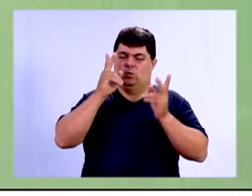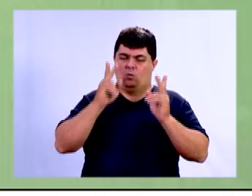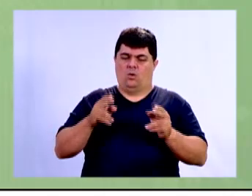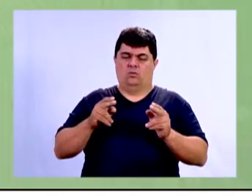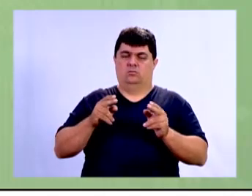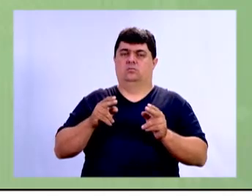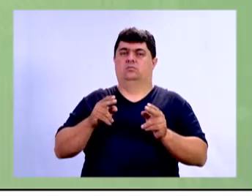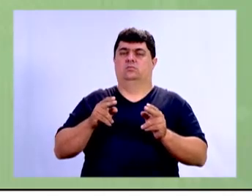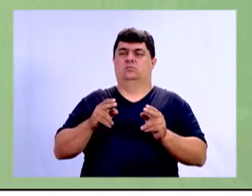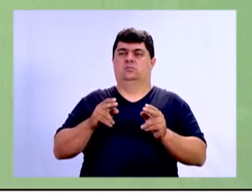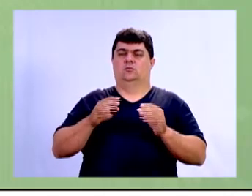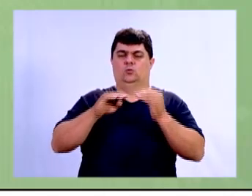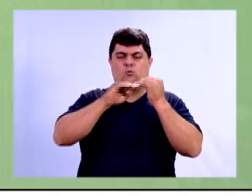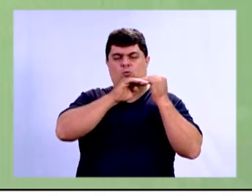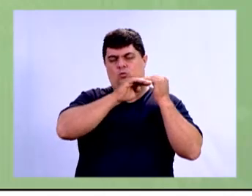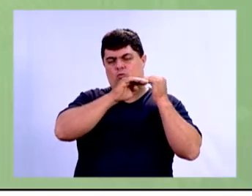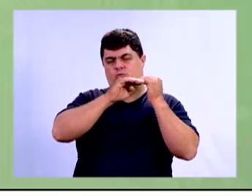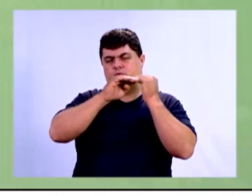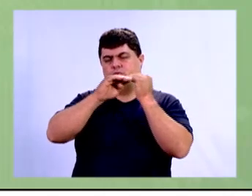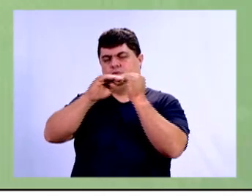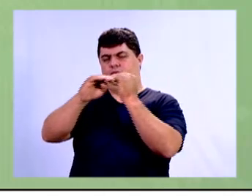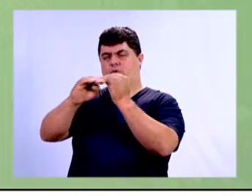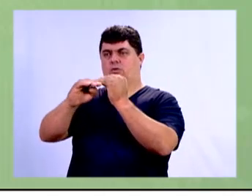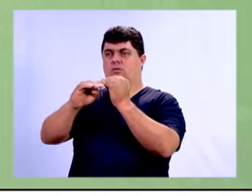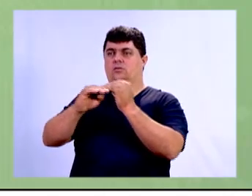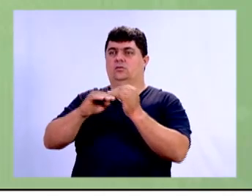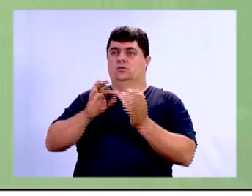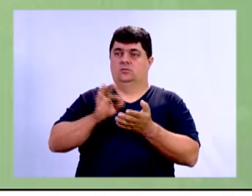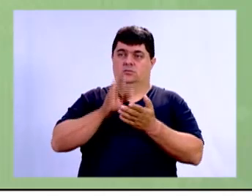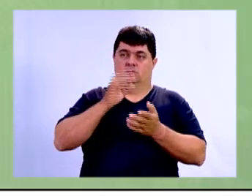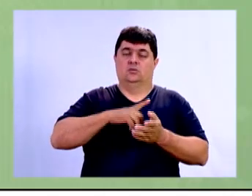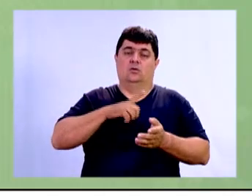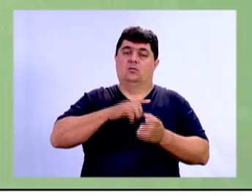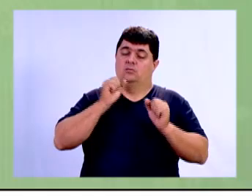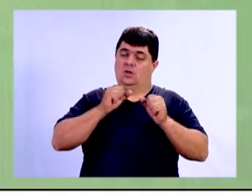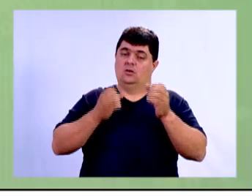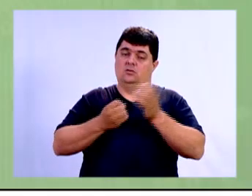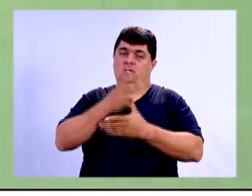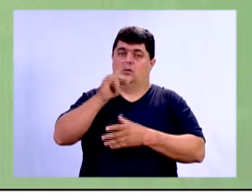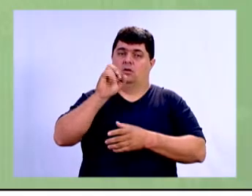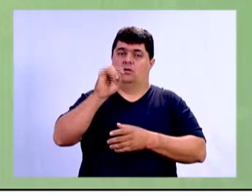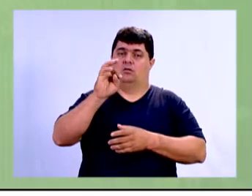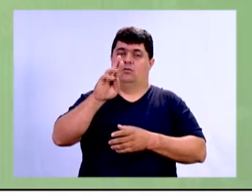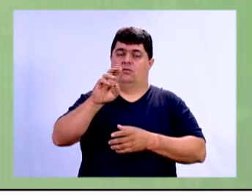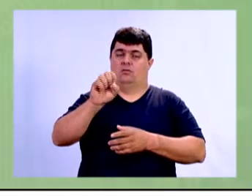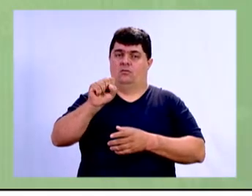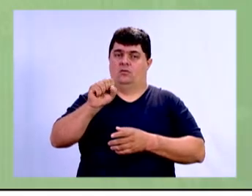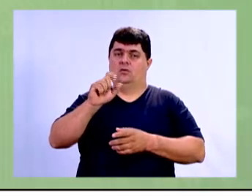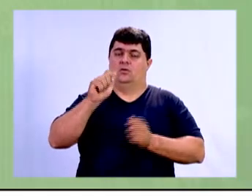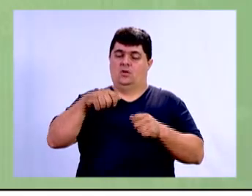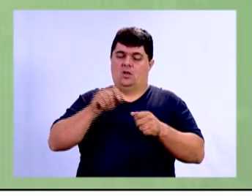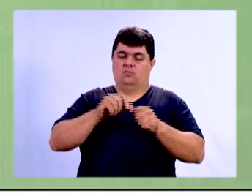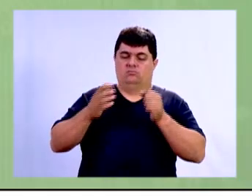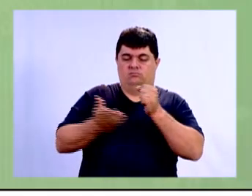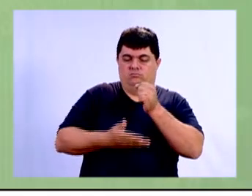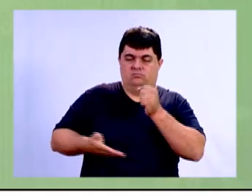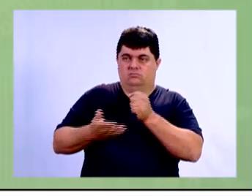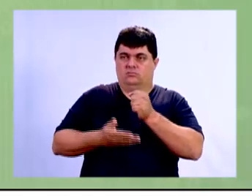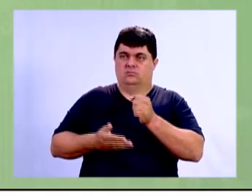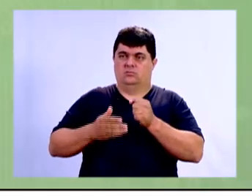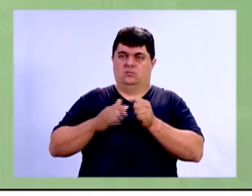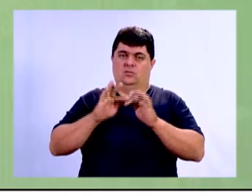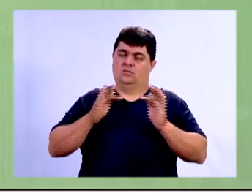variáveis ou objetos, né? Em Java podemos criar vetores de tipos primitivos, né? O